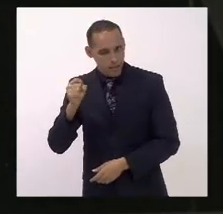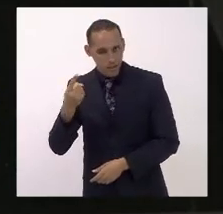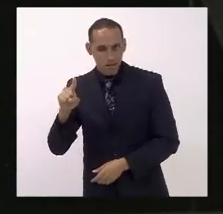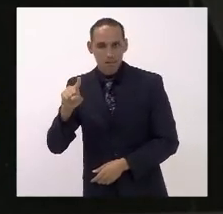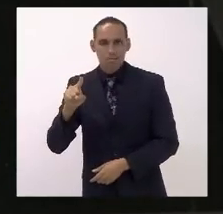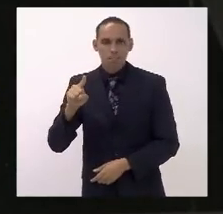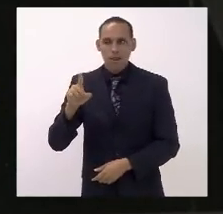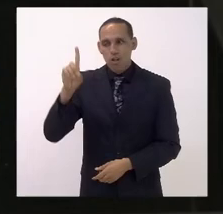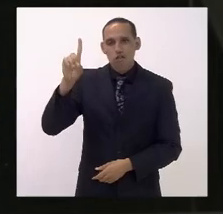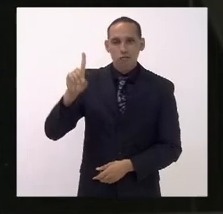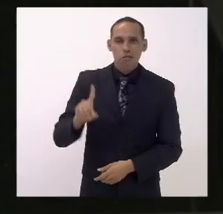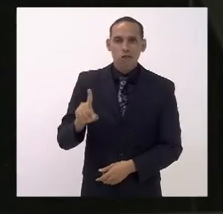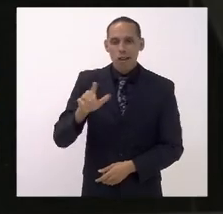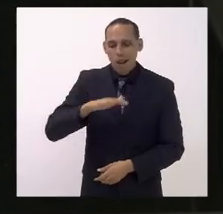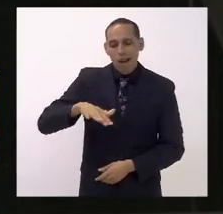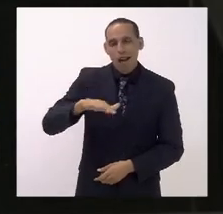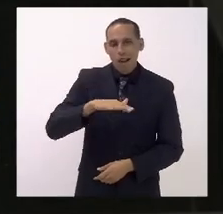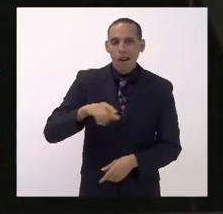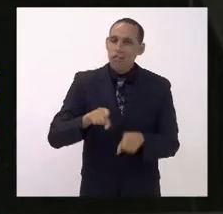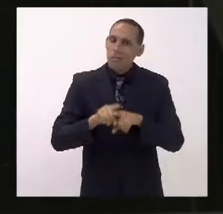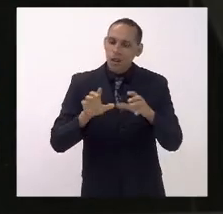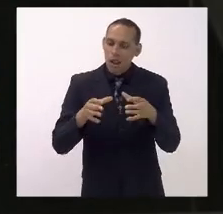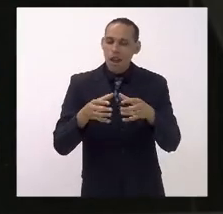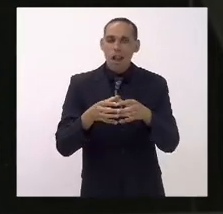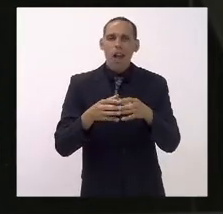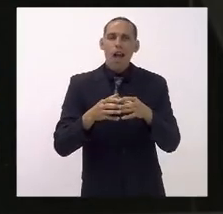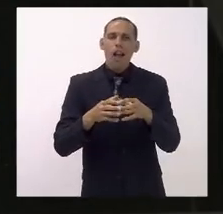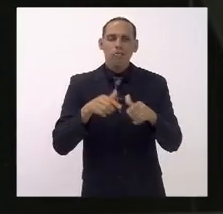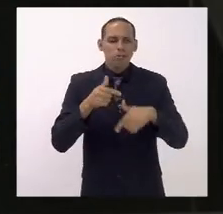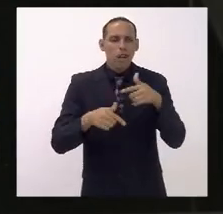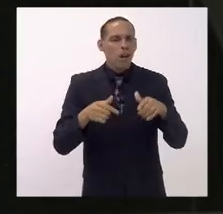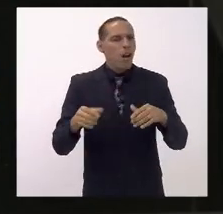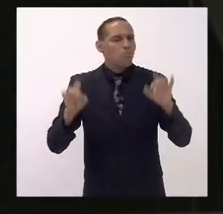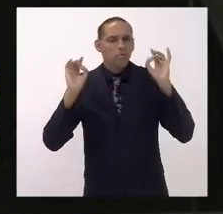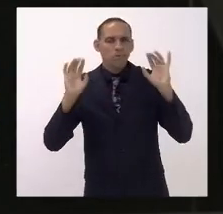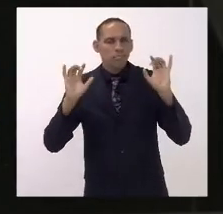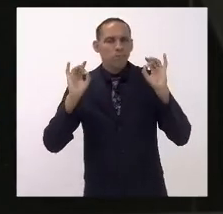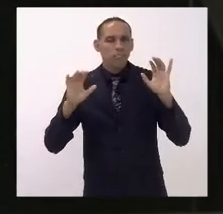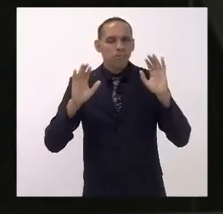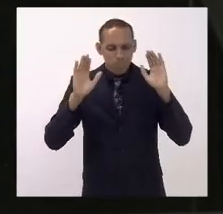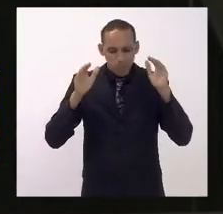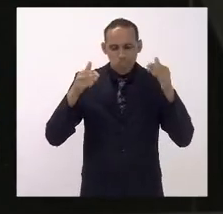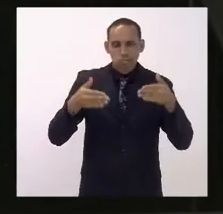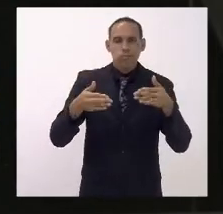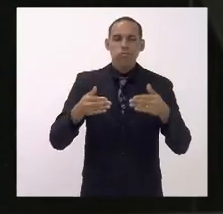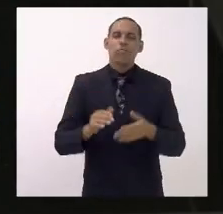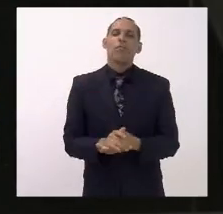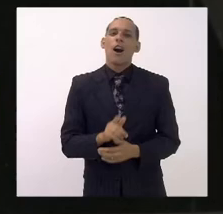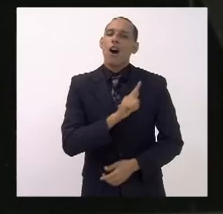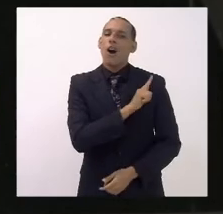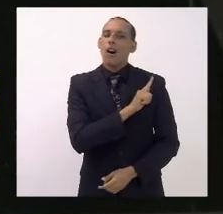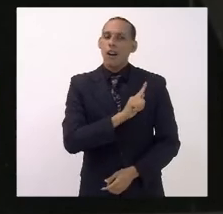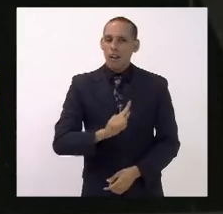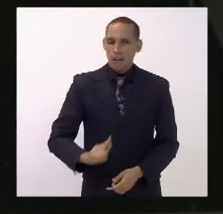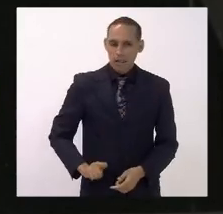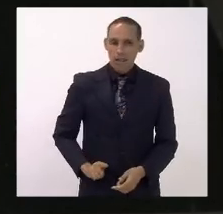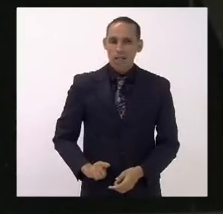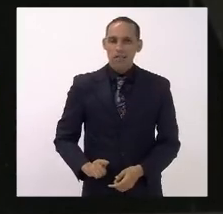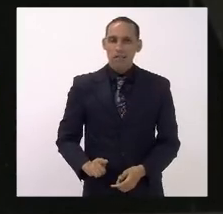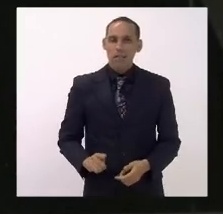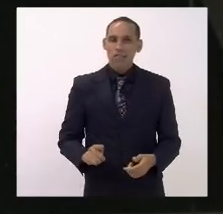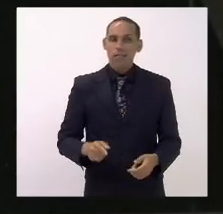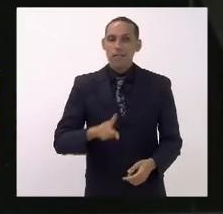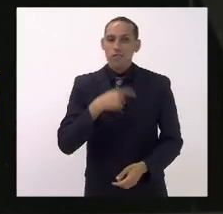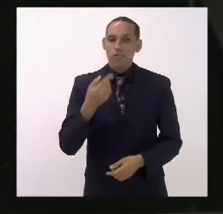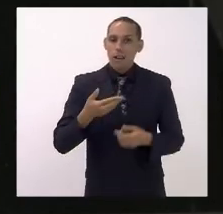pelo brilhante trabalho e dedicação efetiva nesse momento. O governador nos recebeu